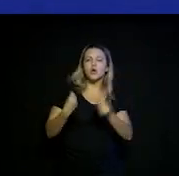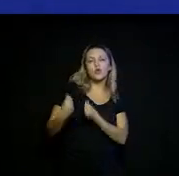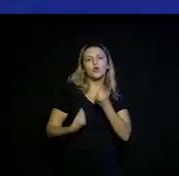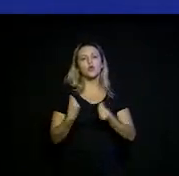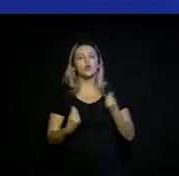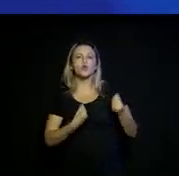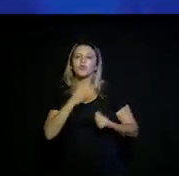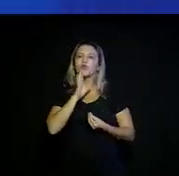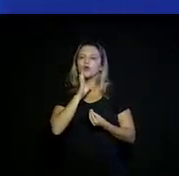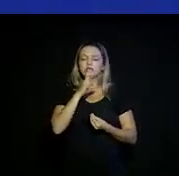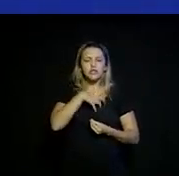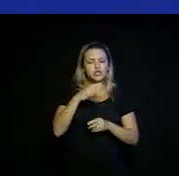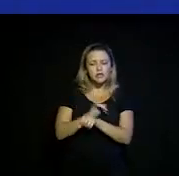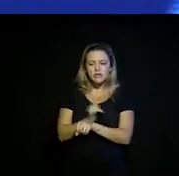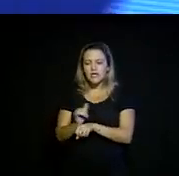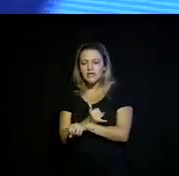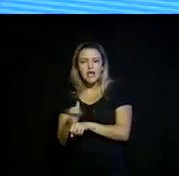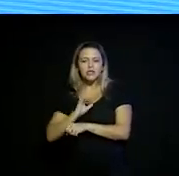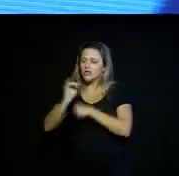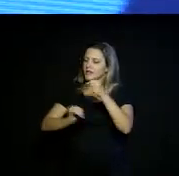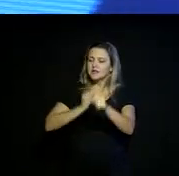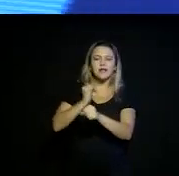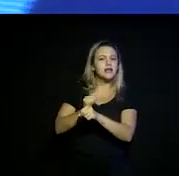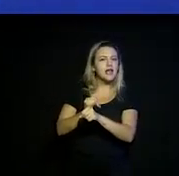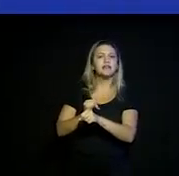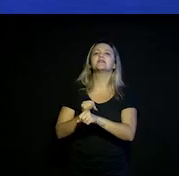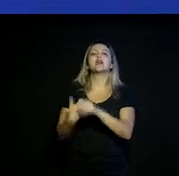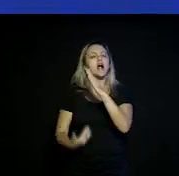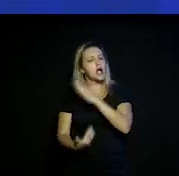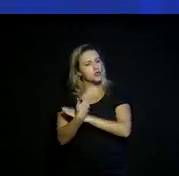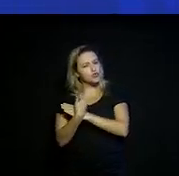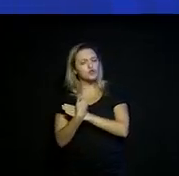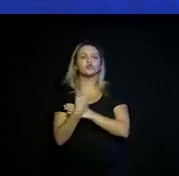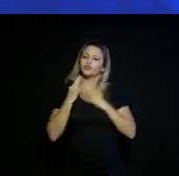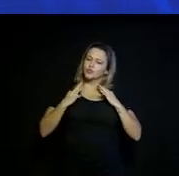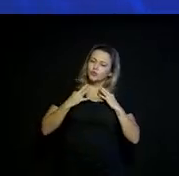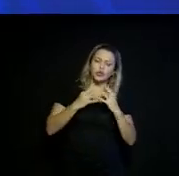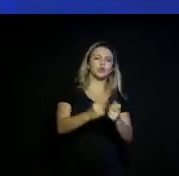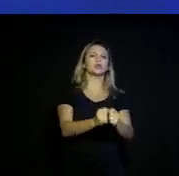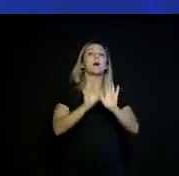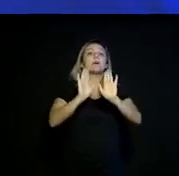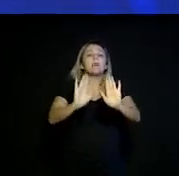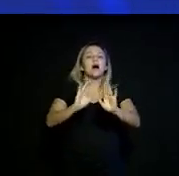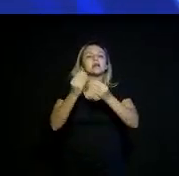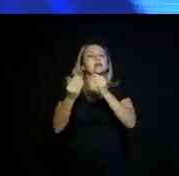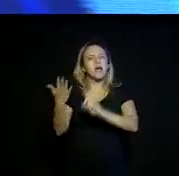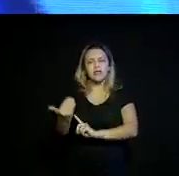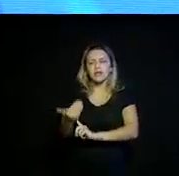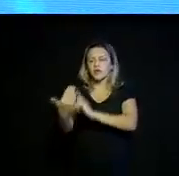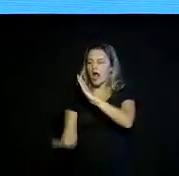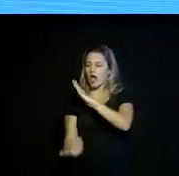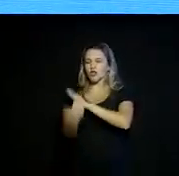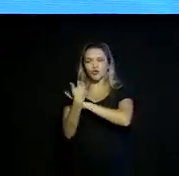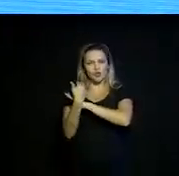para ter acesso a coisas maravilhosas, mas não tem nos preparado para ter acesso a nós mesmos. E